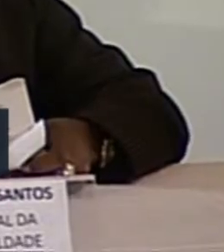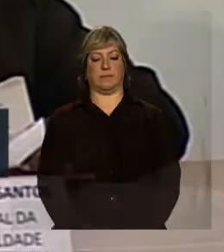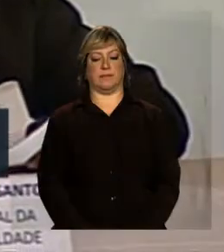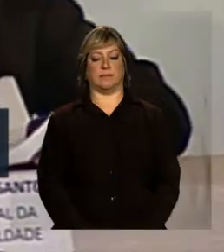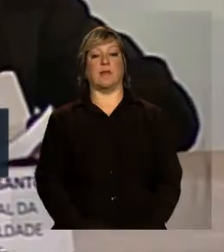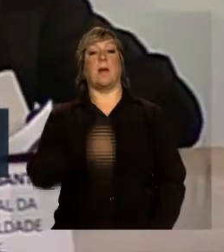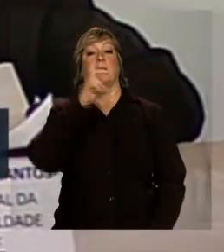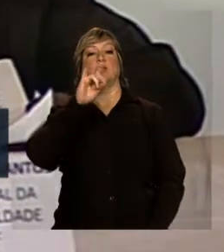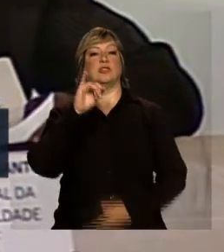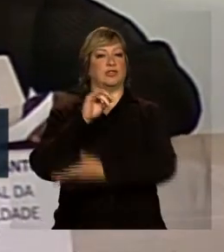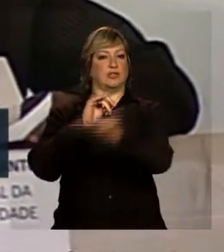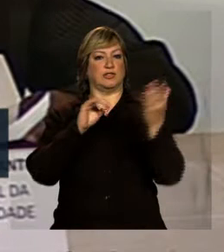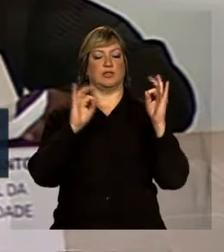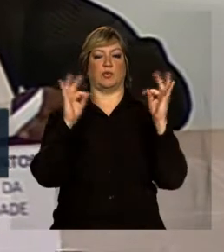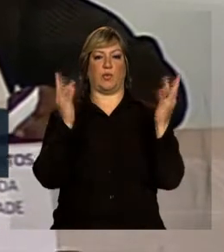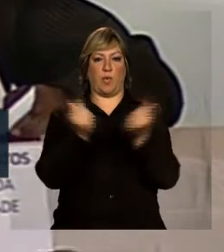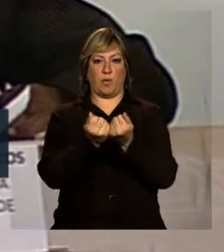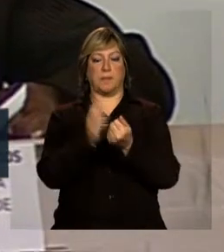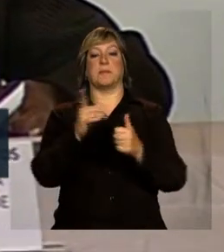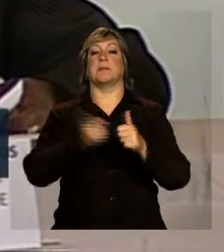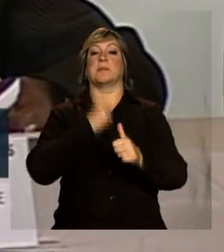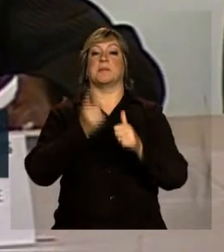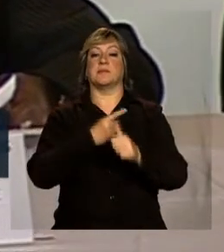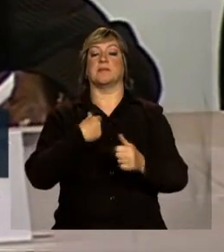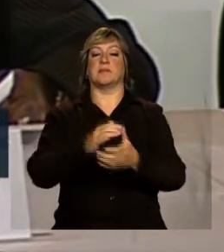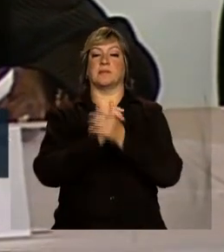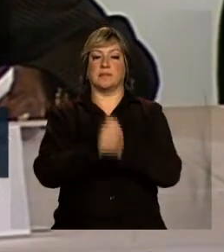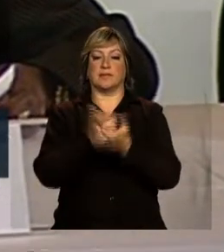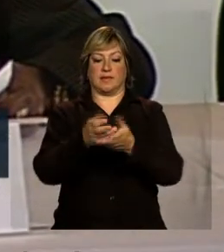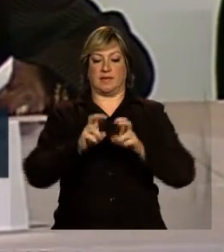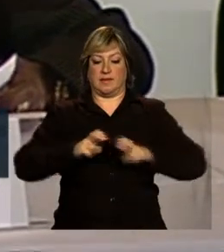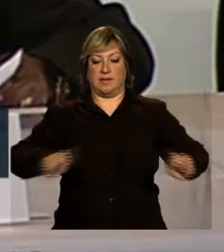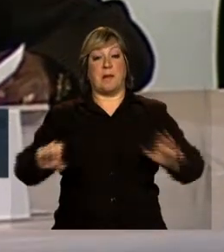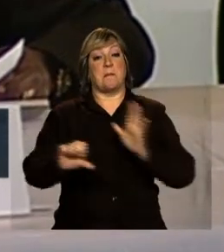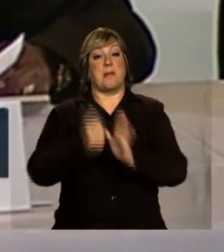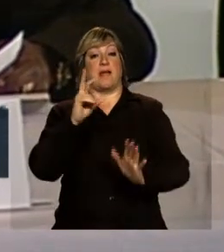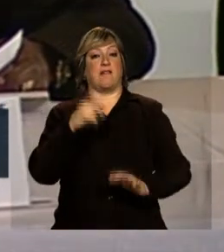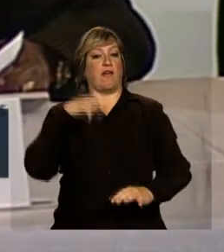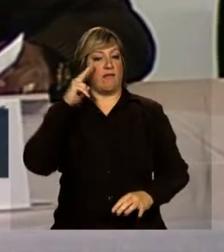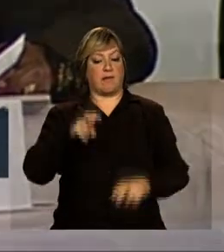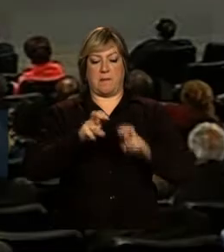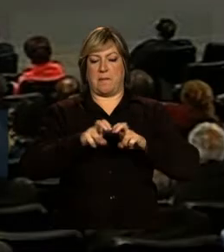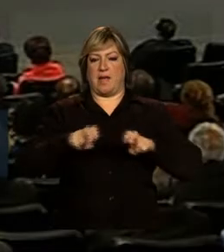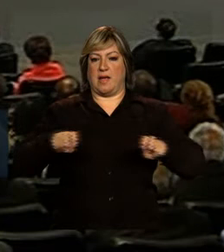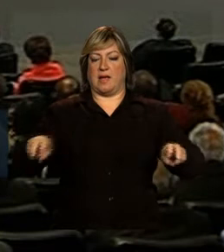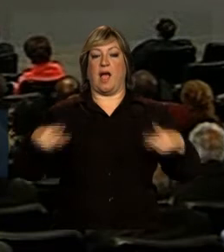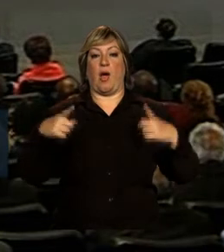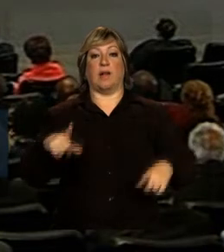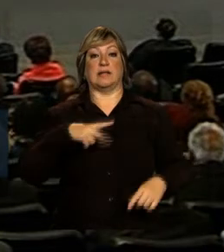Bom dia a todos. Primeiramente, eu felicito a mesa, que é a primeira vez que eu vejo uma mesa onde